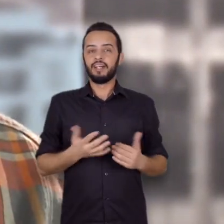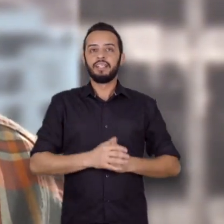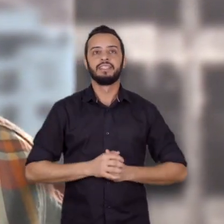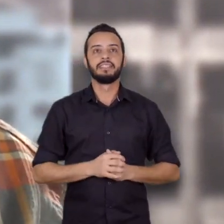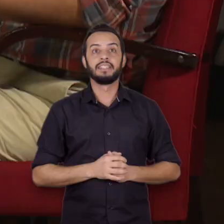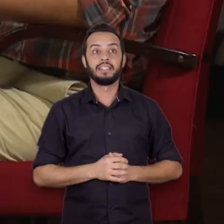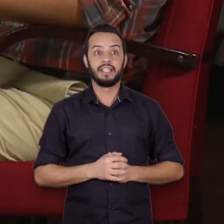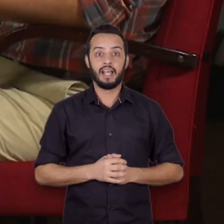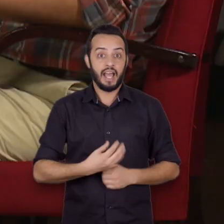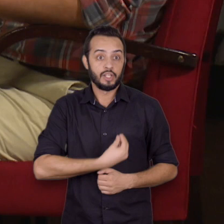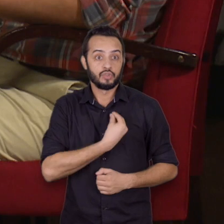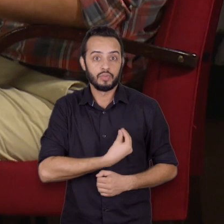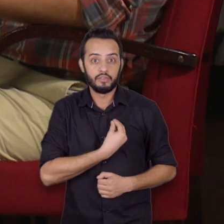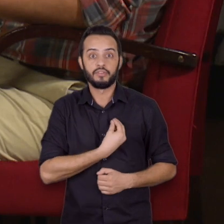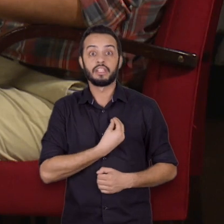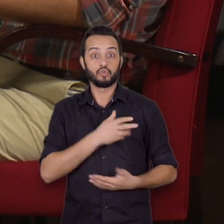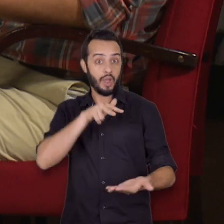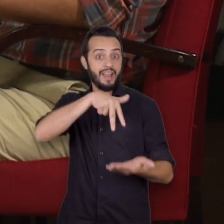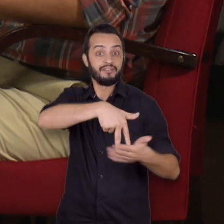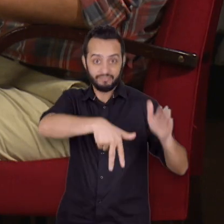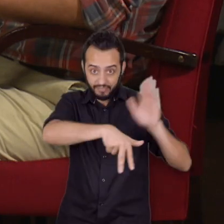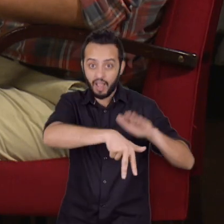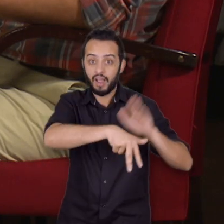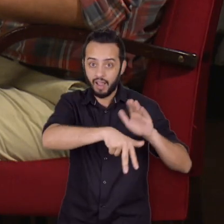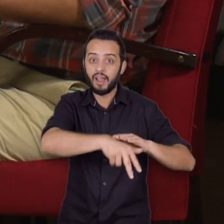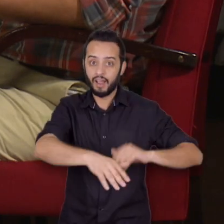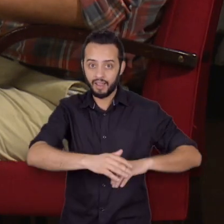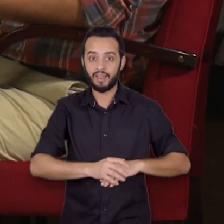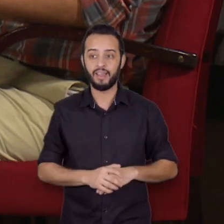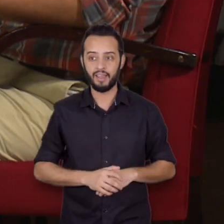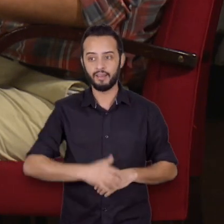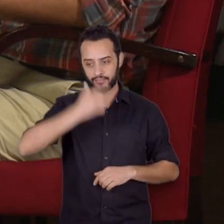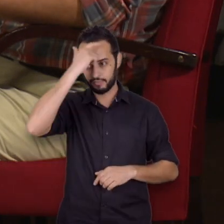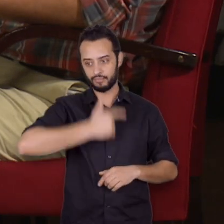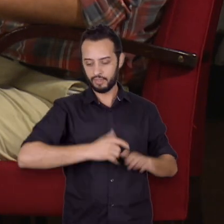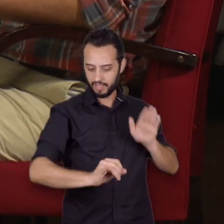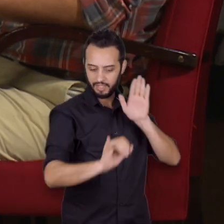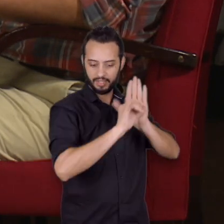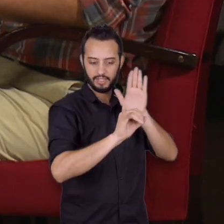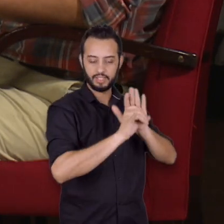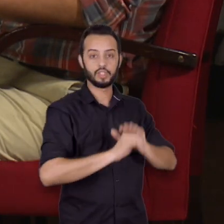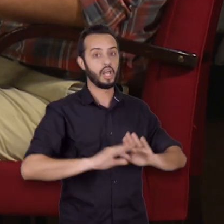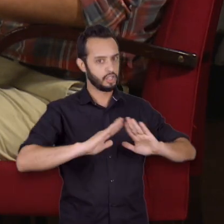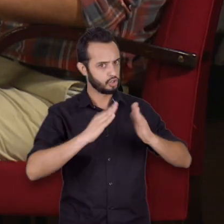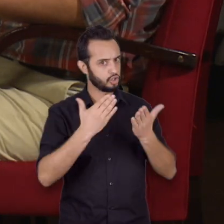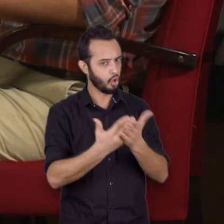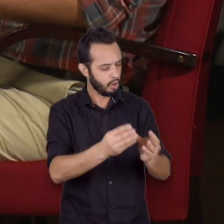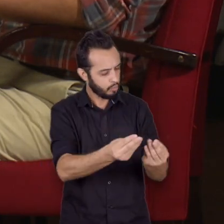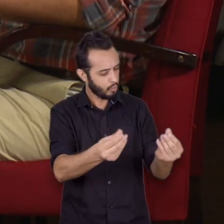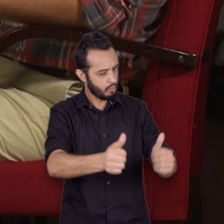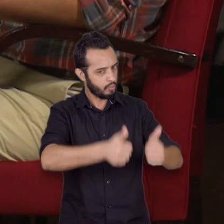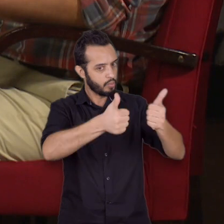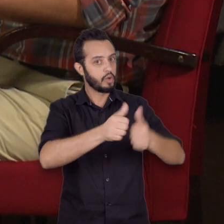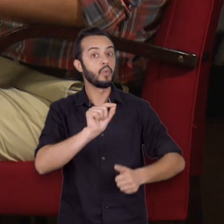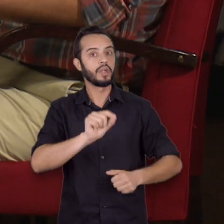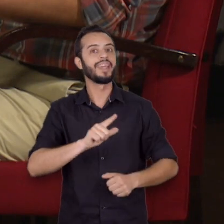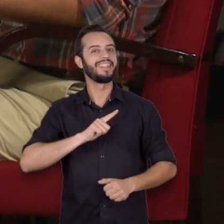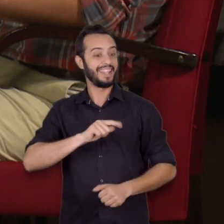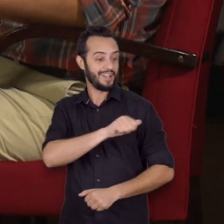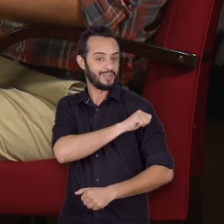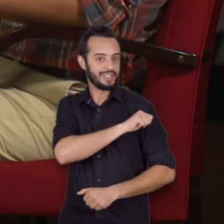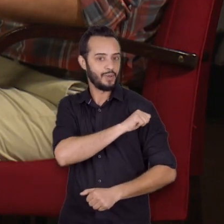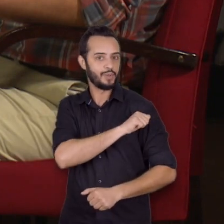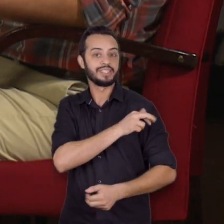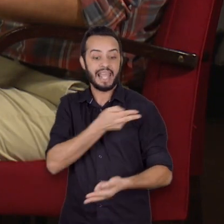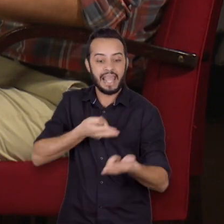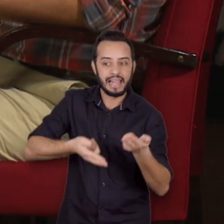lugar onde a criança possa exercer plenamente a sua singularidade. Boas escolas propiciem